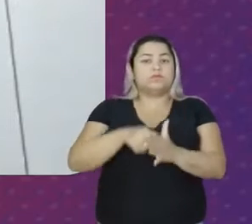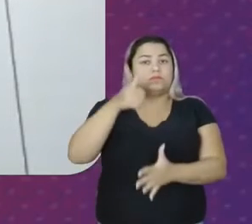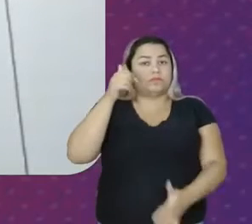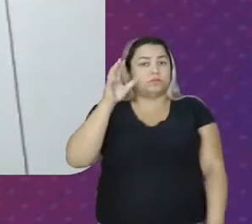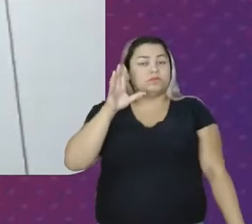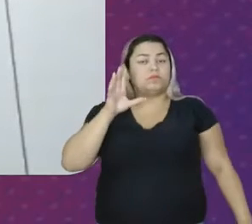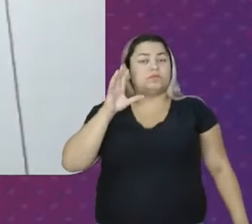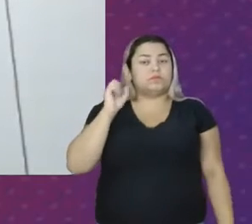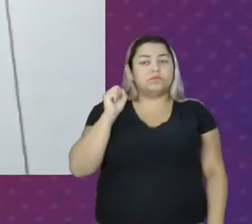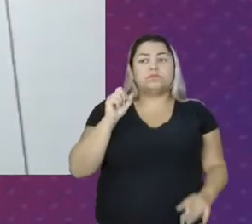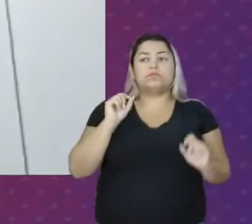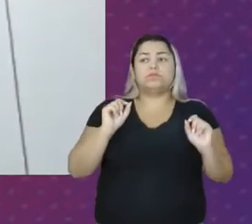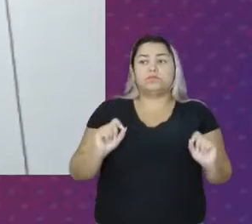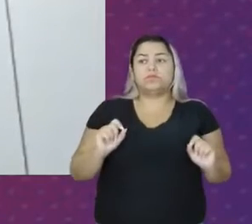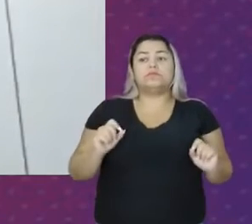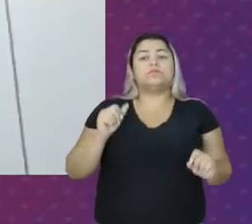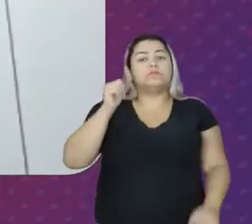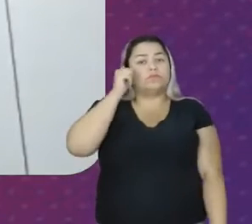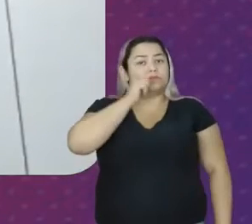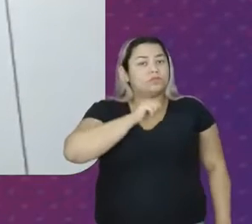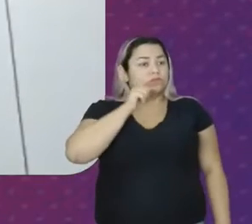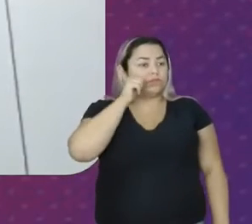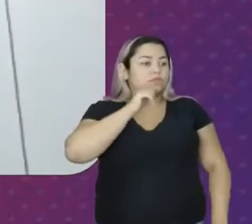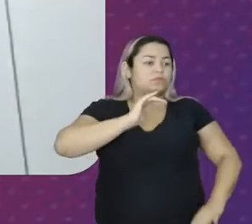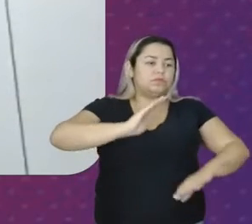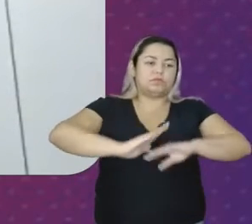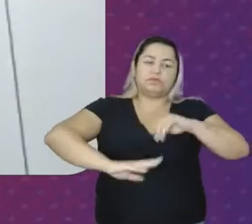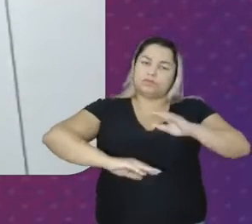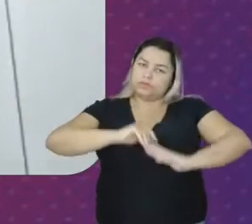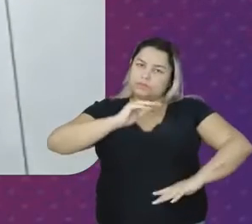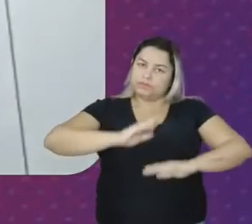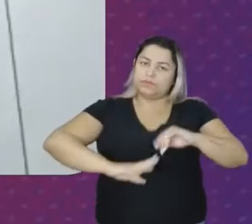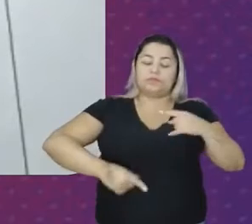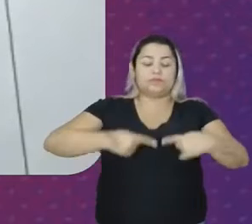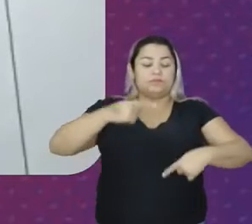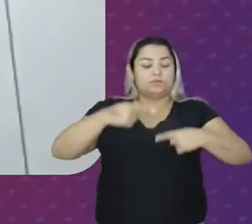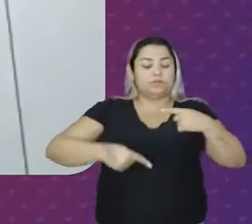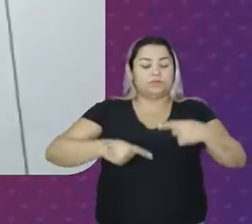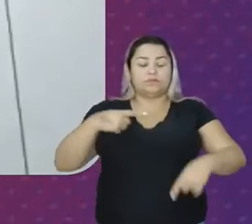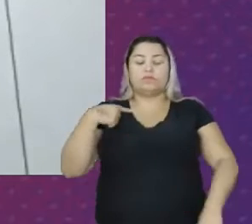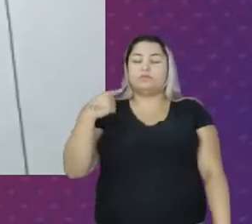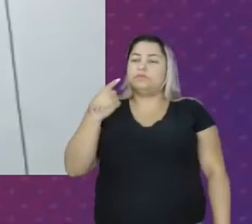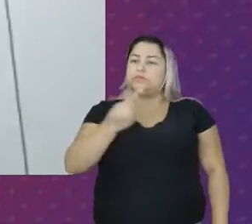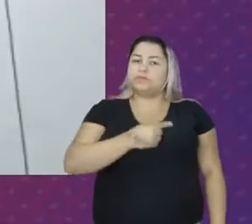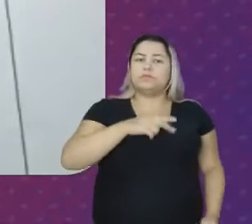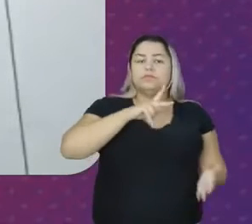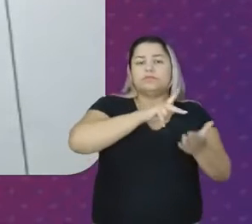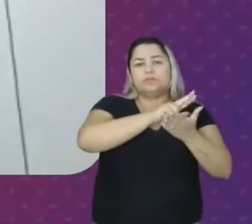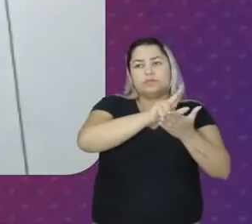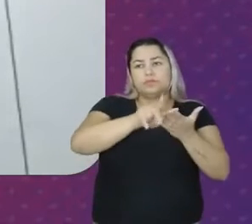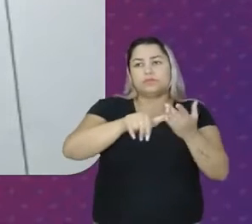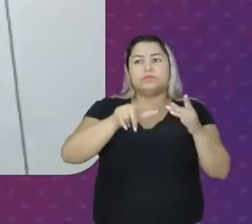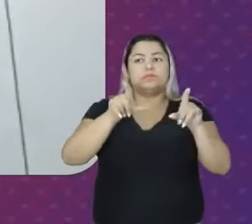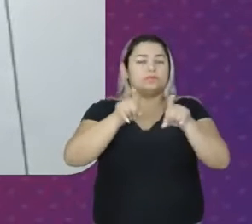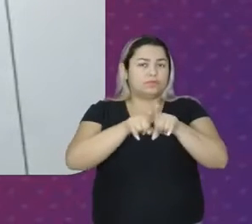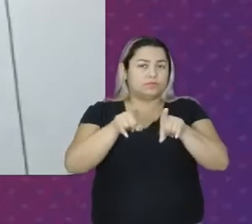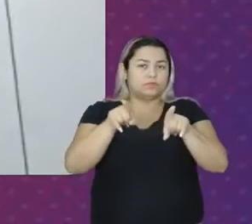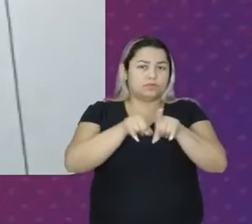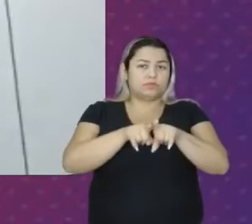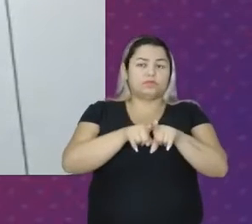nós fizemos foi com essas mulheres no exercício político, em que a gente recebeu diversas